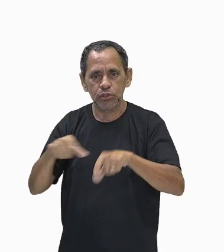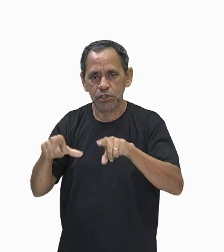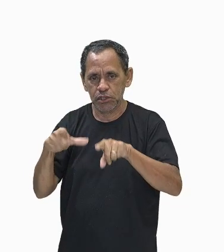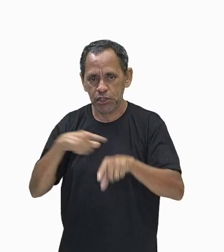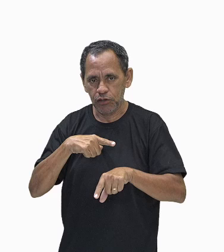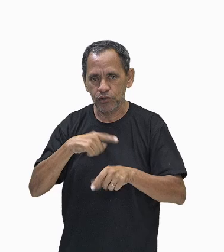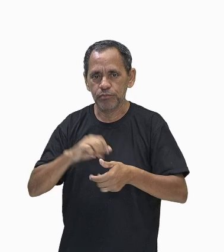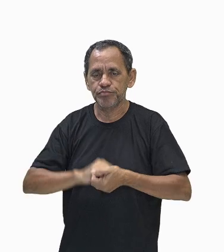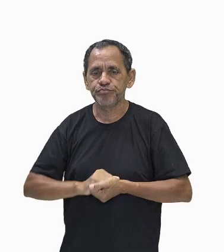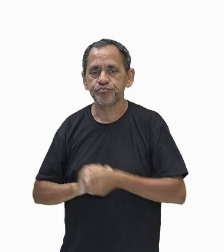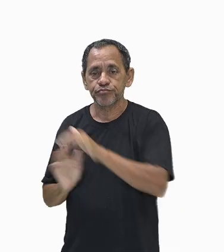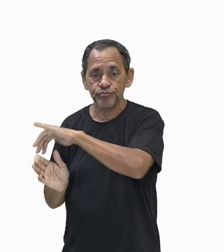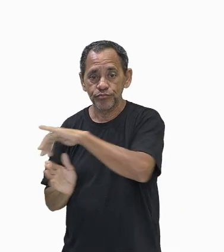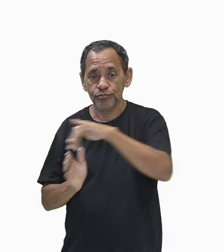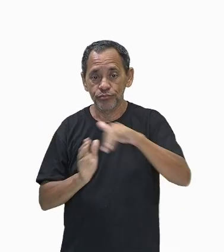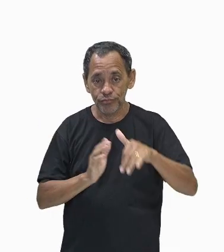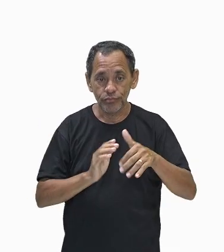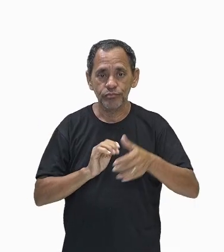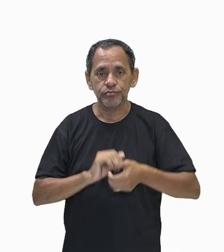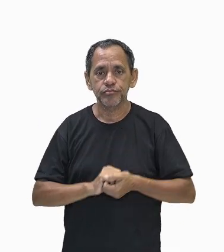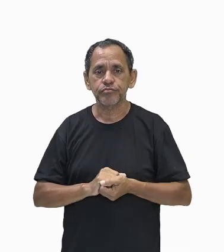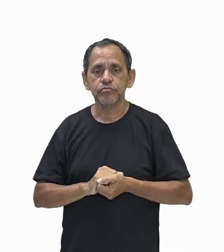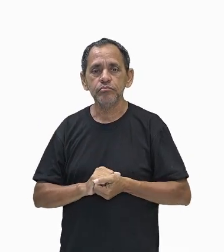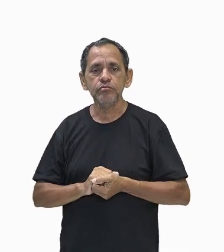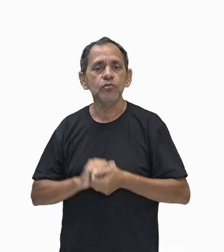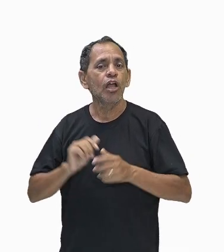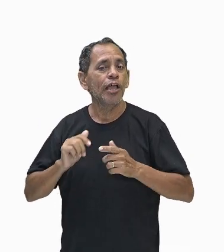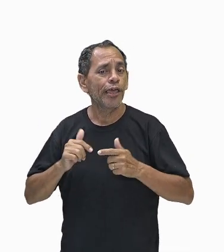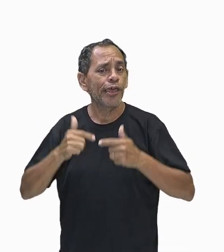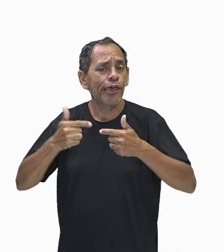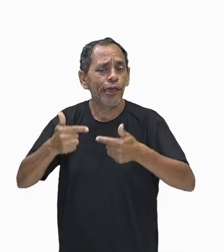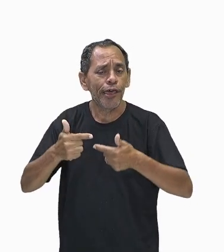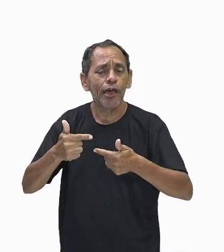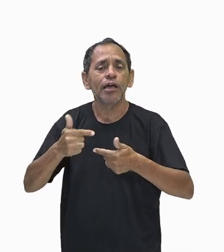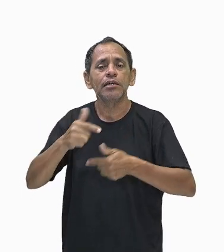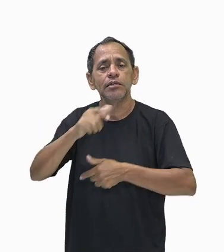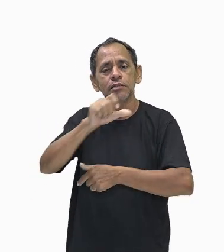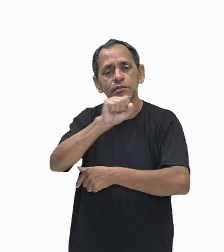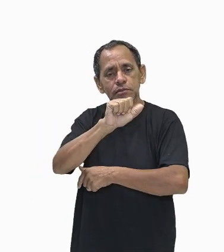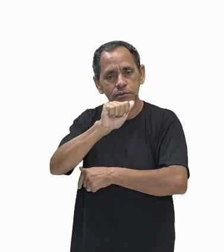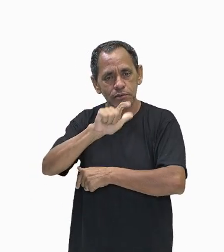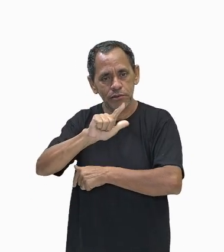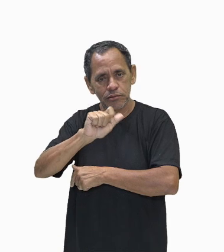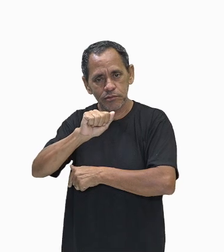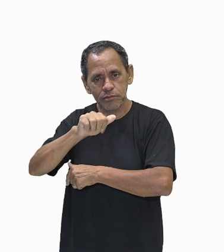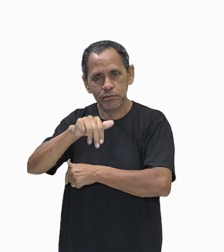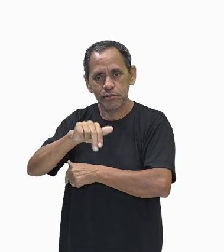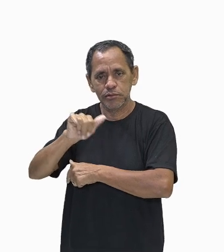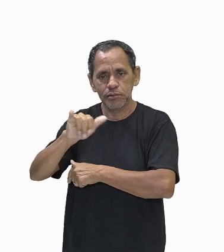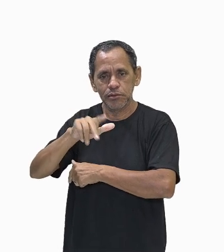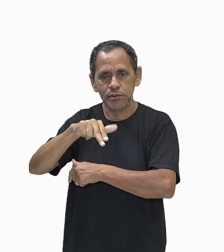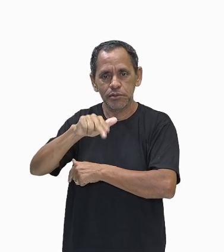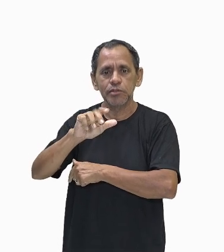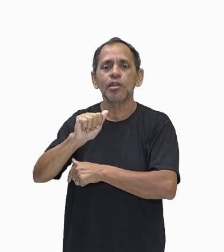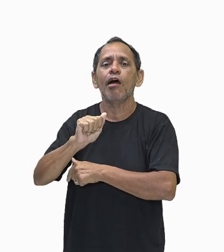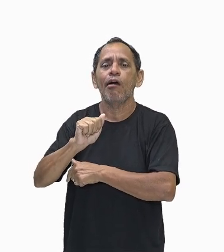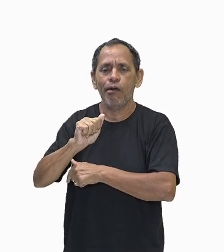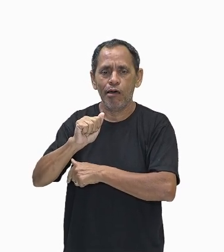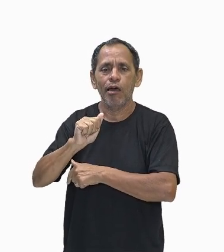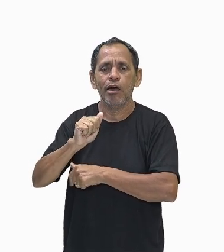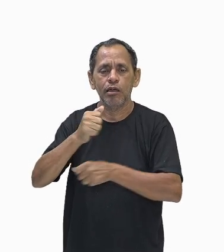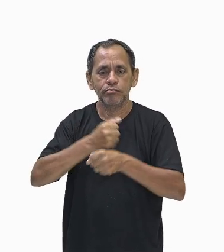a próxima batalha, que é, então, aí a Batalha de Salamina, não é mesmo? Olha só, aí a gente tem aí no mesmo ano